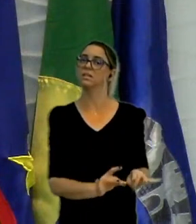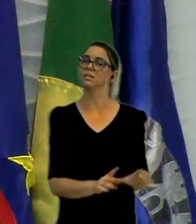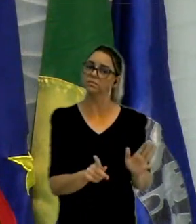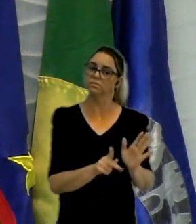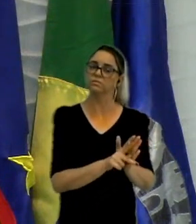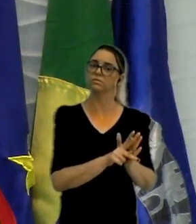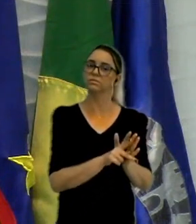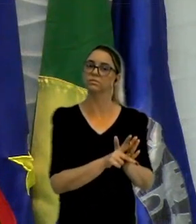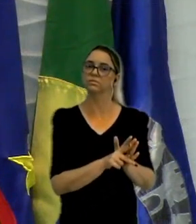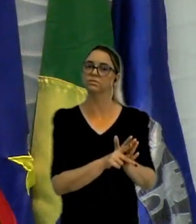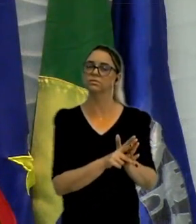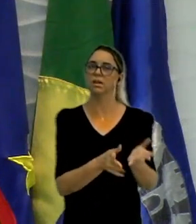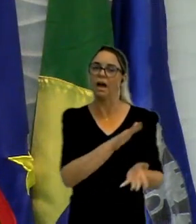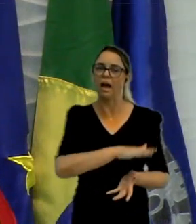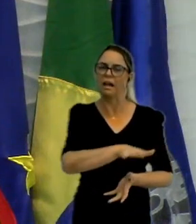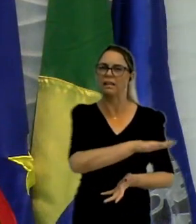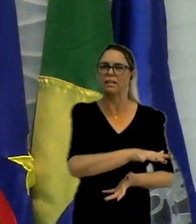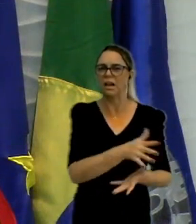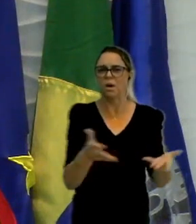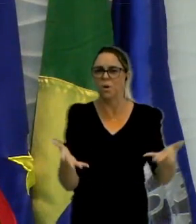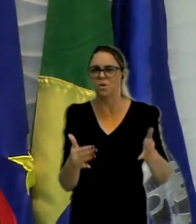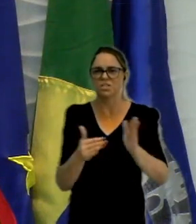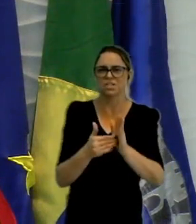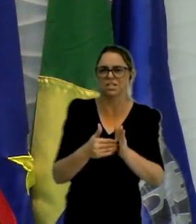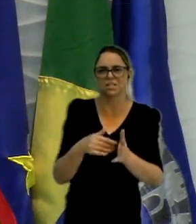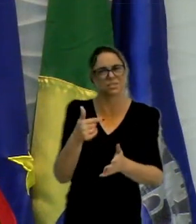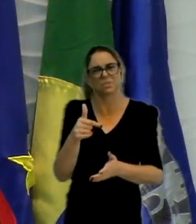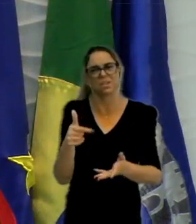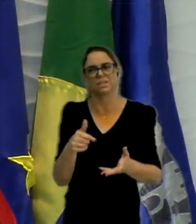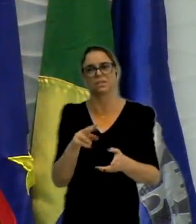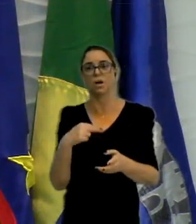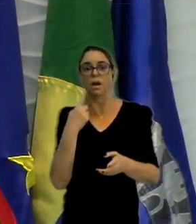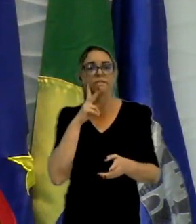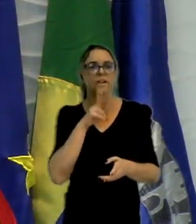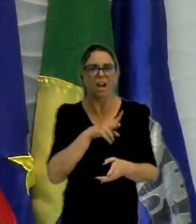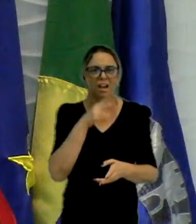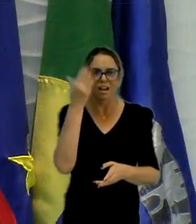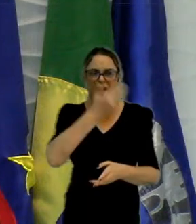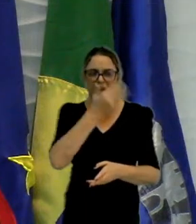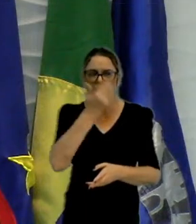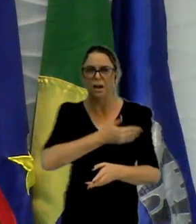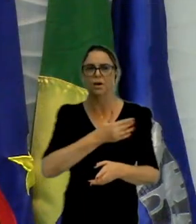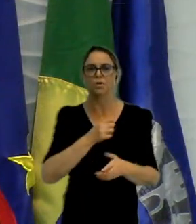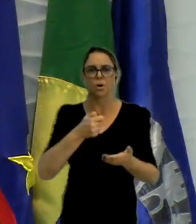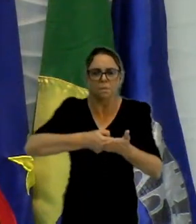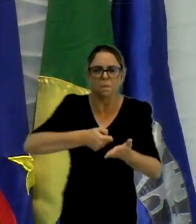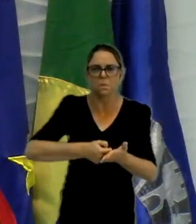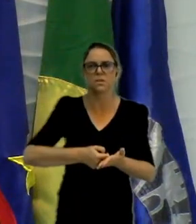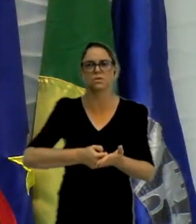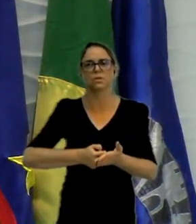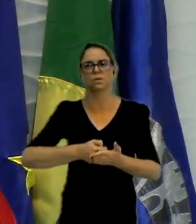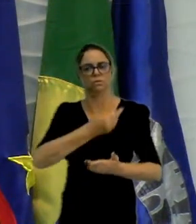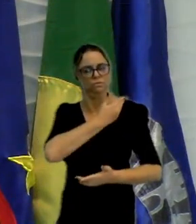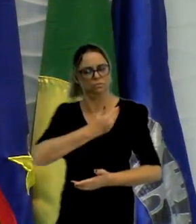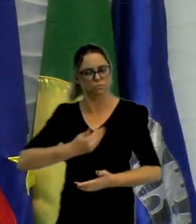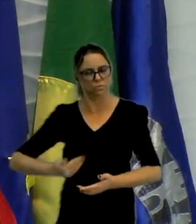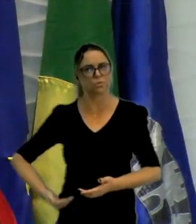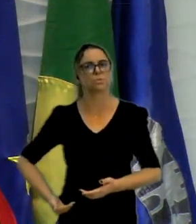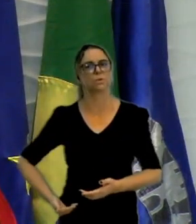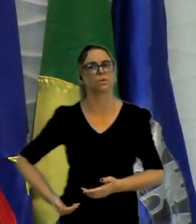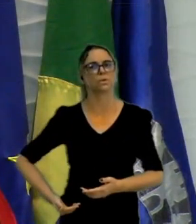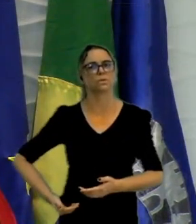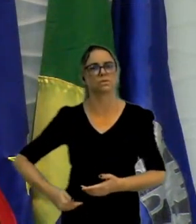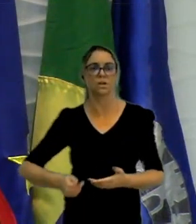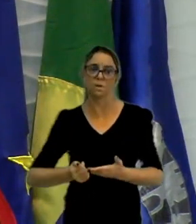não tem. Então a gente não vê um compromisso da Secretaria de Educação, do Poder Público Municipal, para com essa